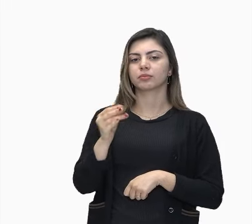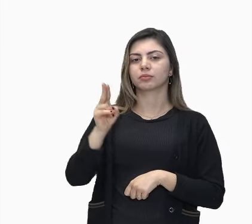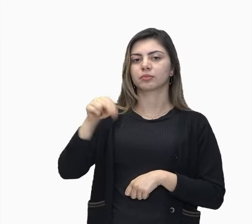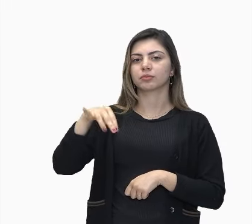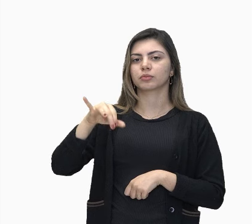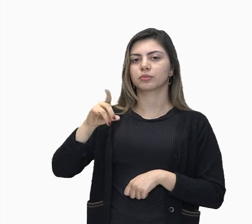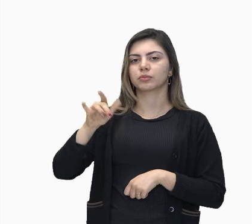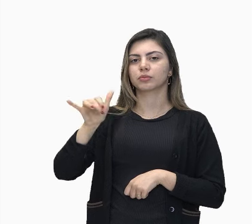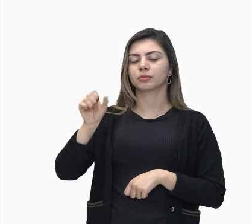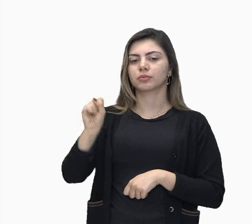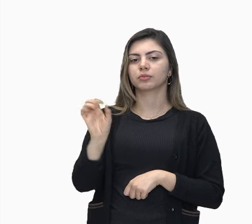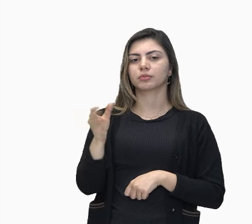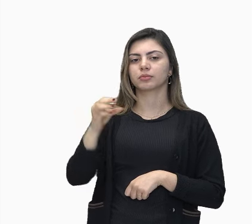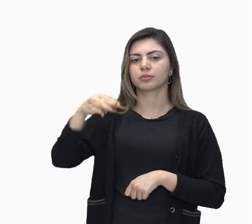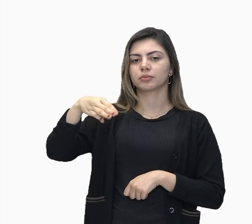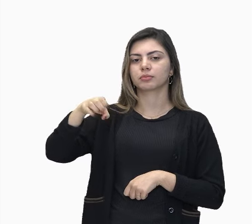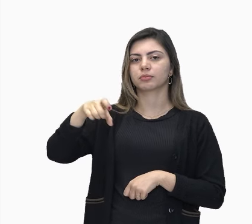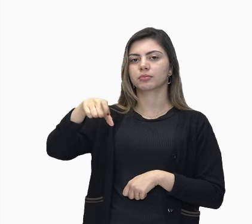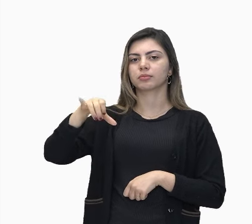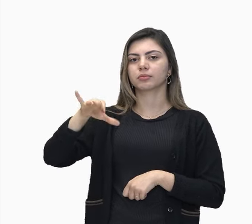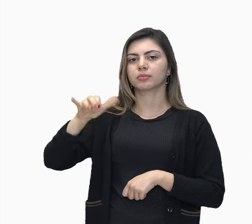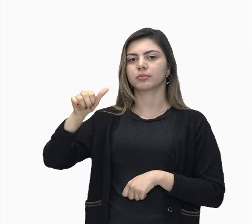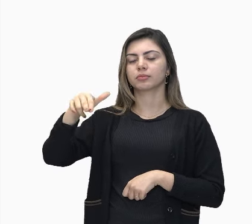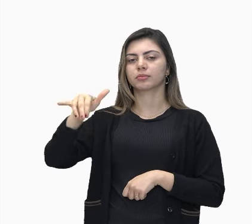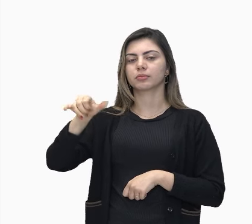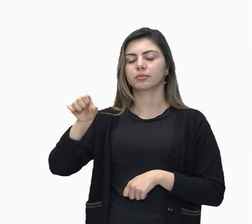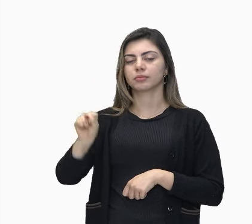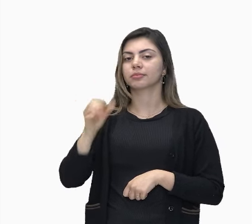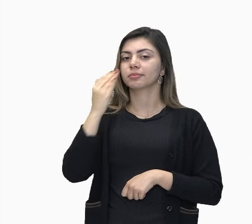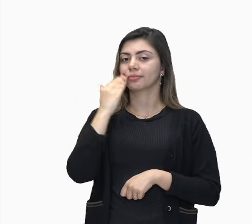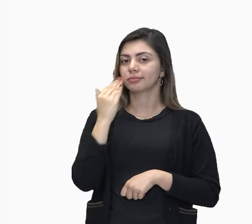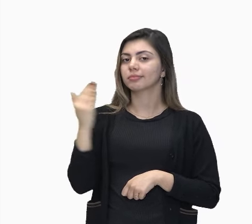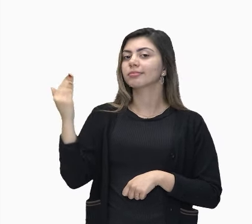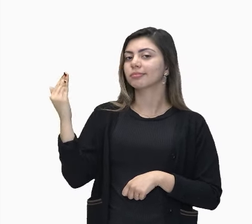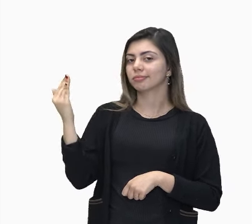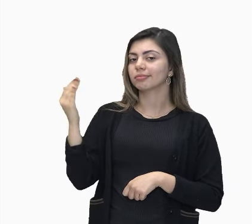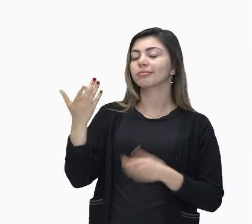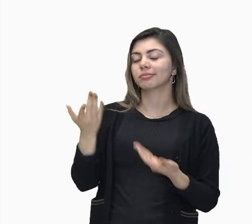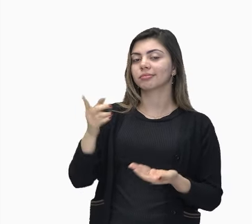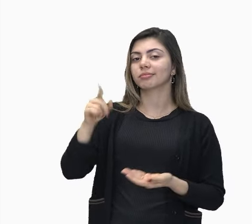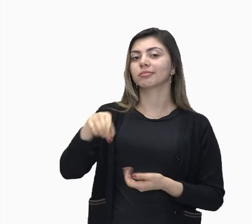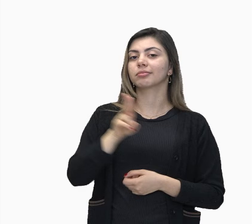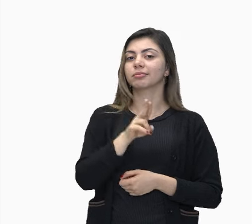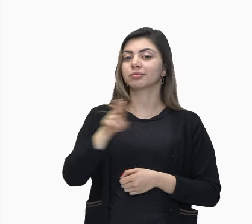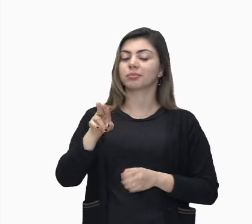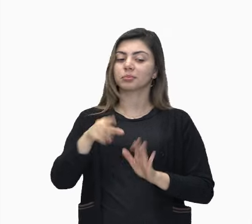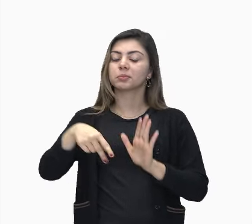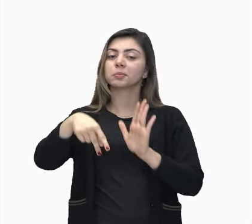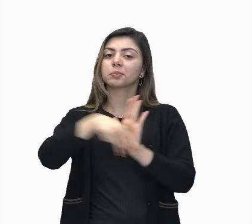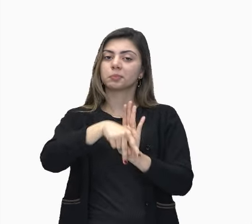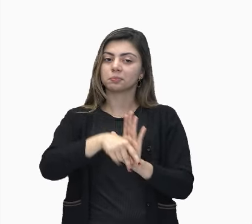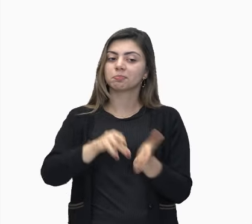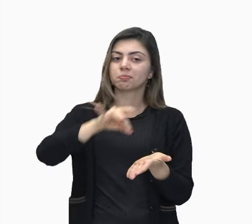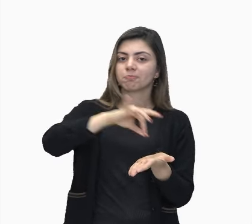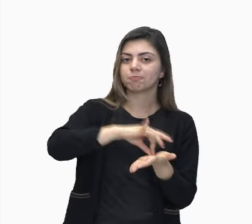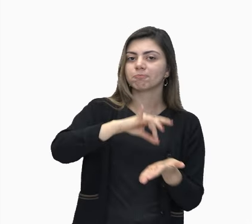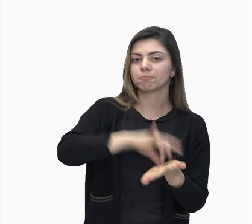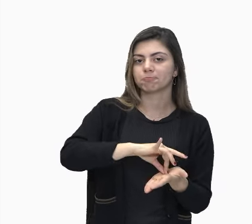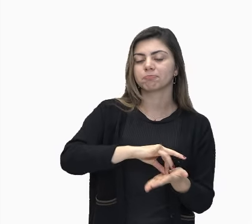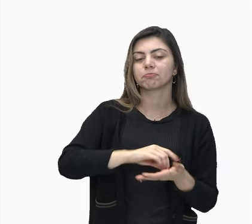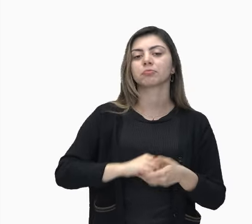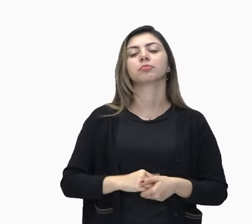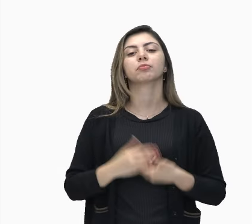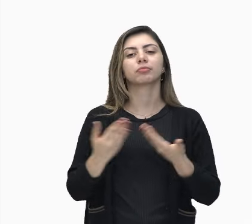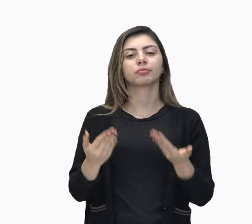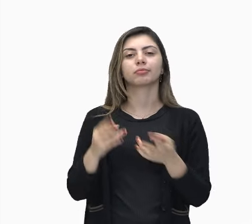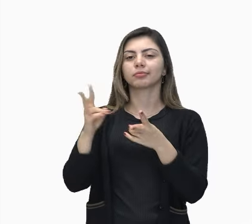Mexicanos, tá? Então, o nome oficial do México, né, vai ser os Estados Unidos Mexicanos, e aí vocês já podem ver